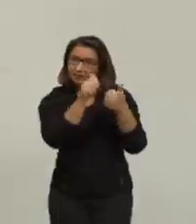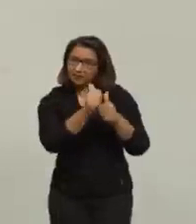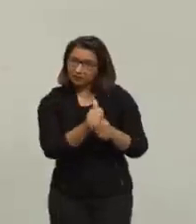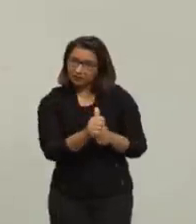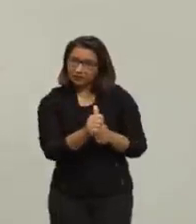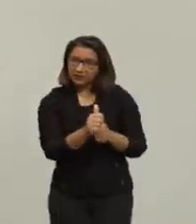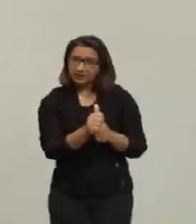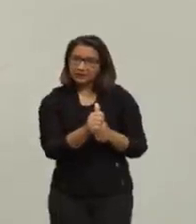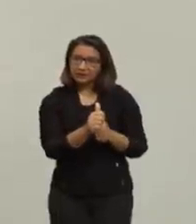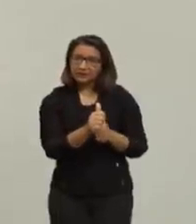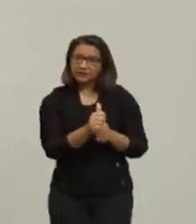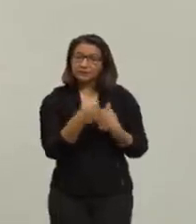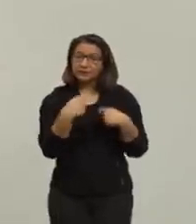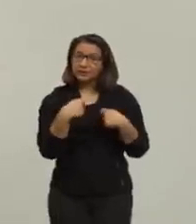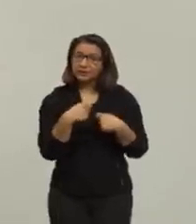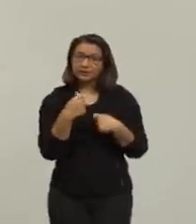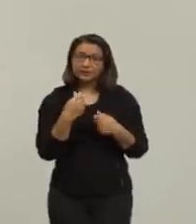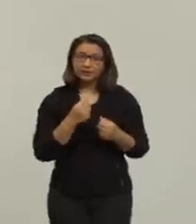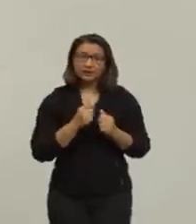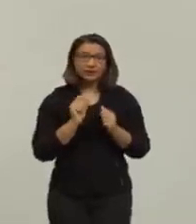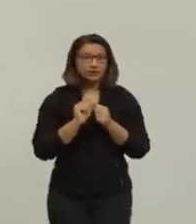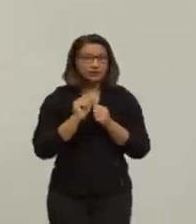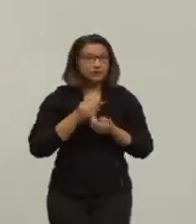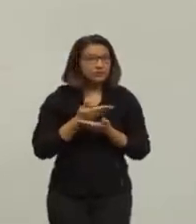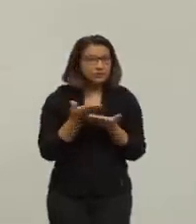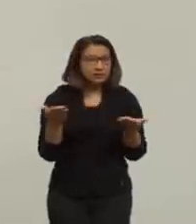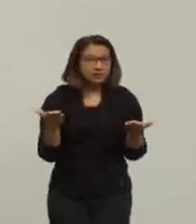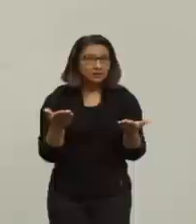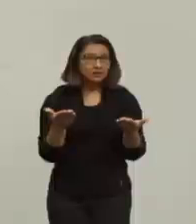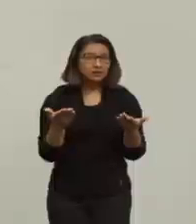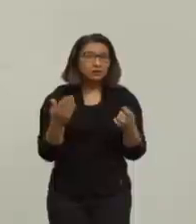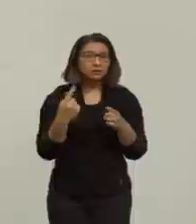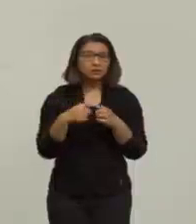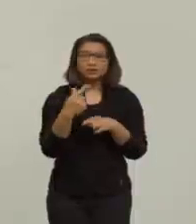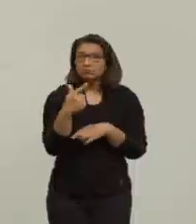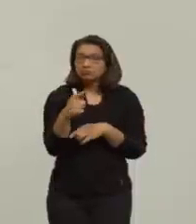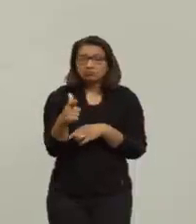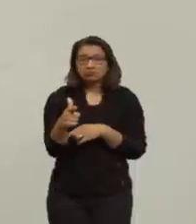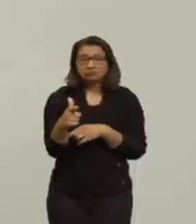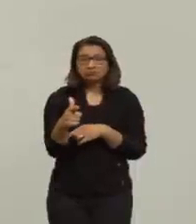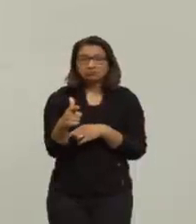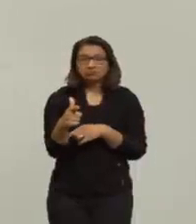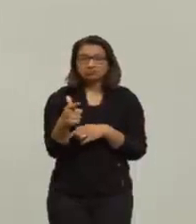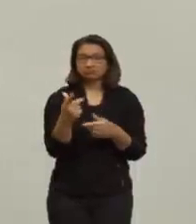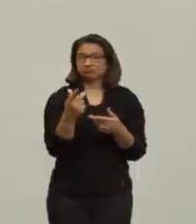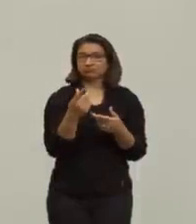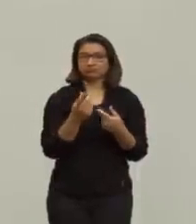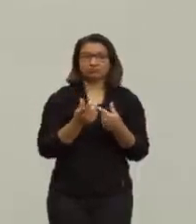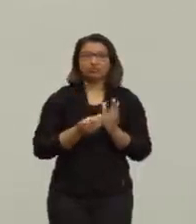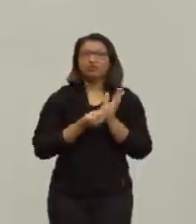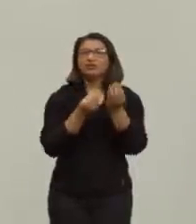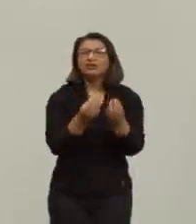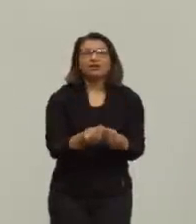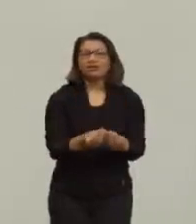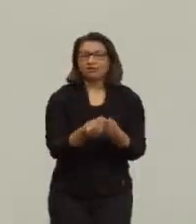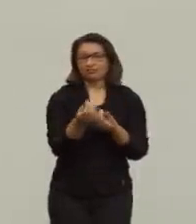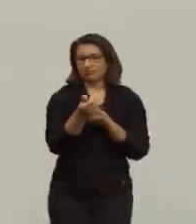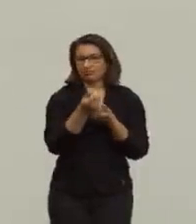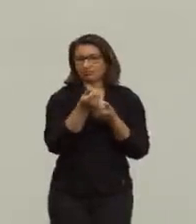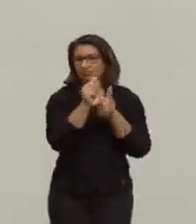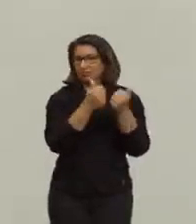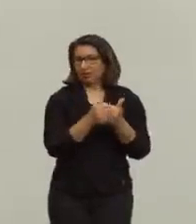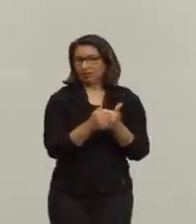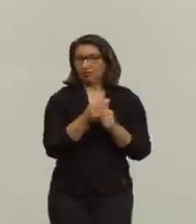desenhado, terá que ser feito por vocês, certo? Porque nós não temos. Né? Não foi dado para nós. O que, que foi dado para nós?